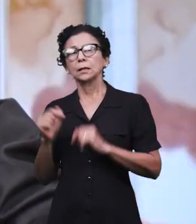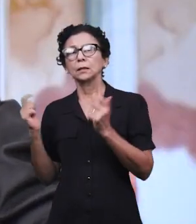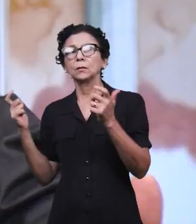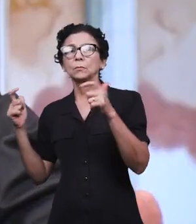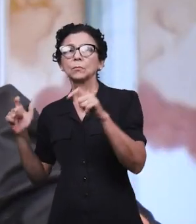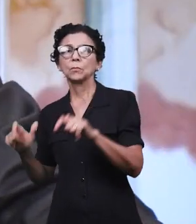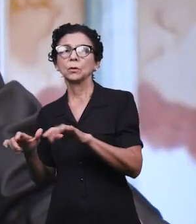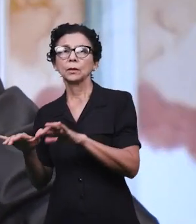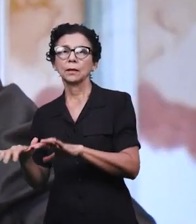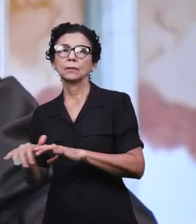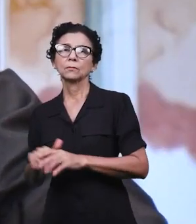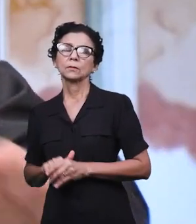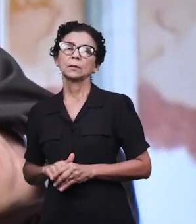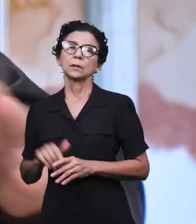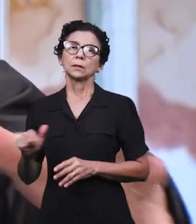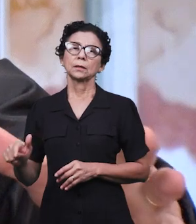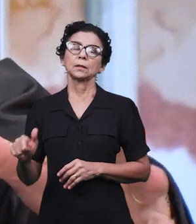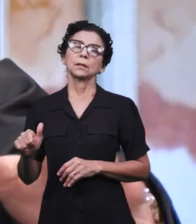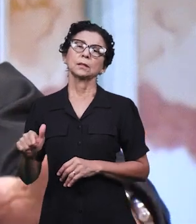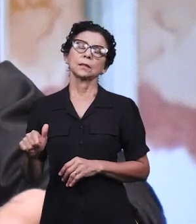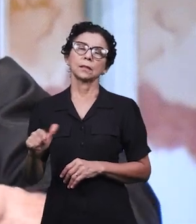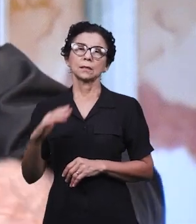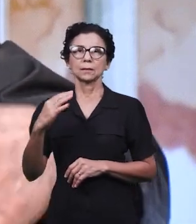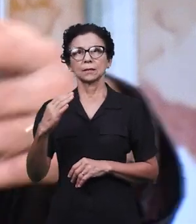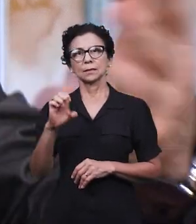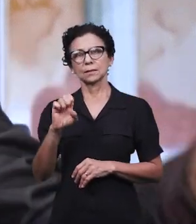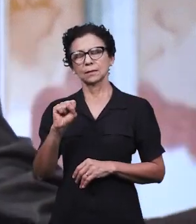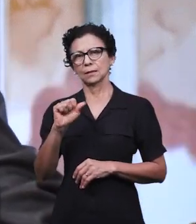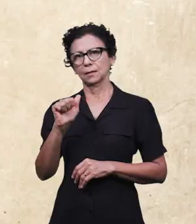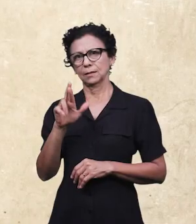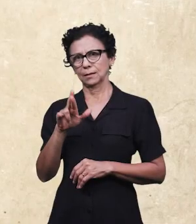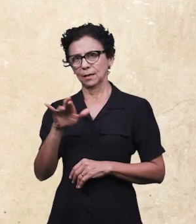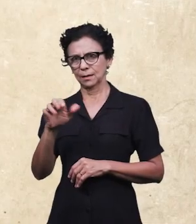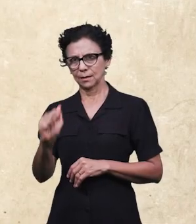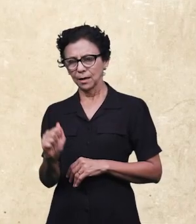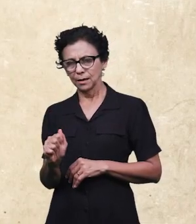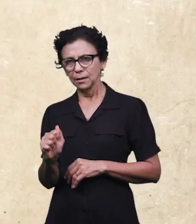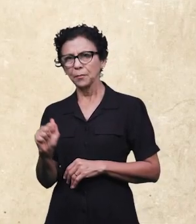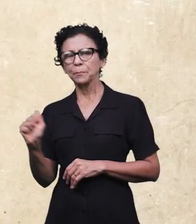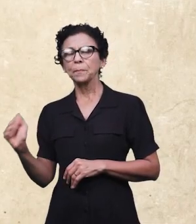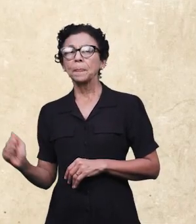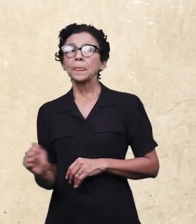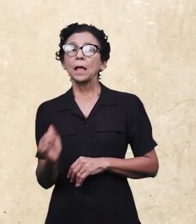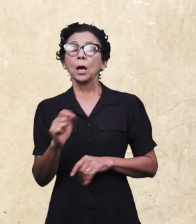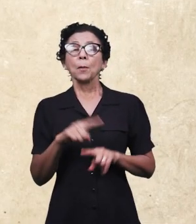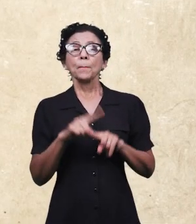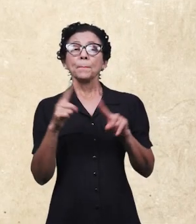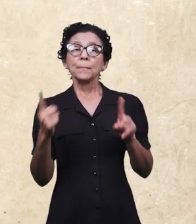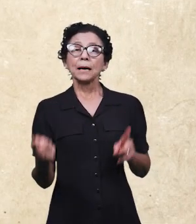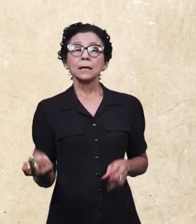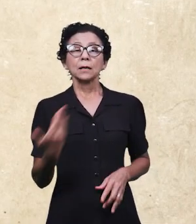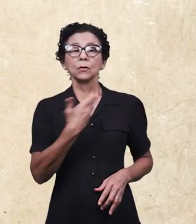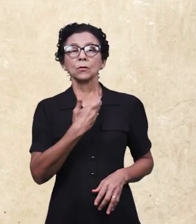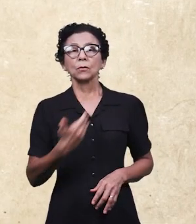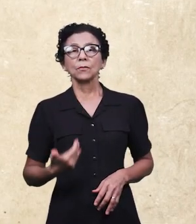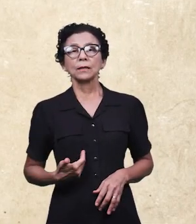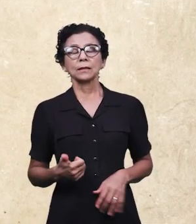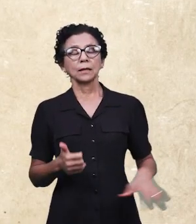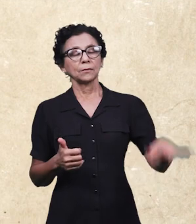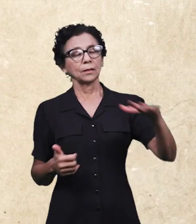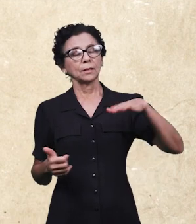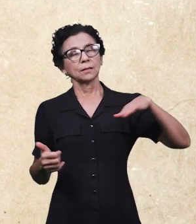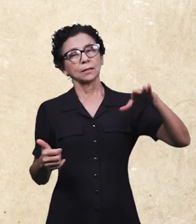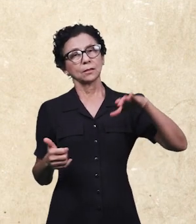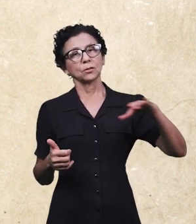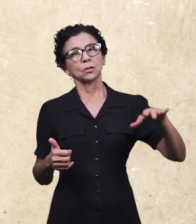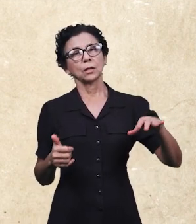capital romana, né, os representantes romanos, por isso que tinha o pretório ali, né, que era tipo um fórum, né,